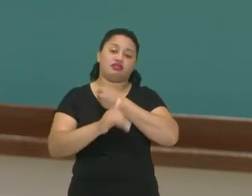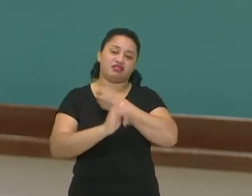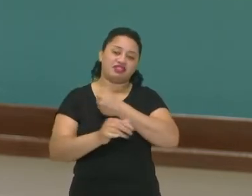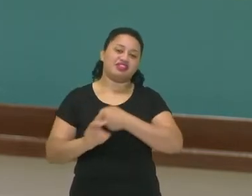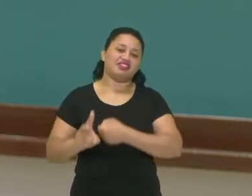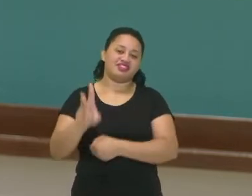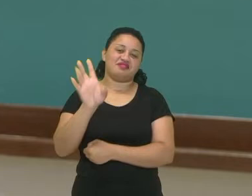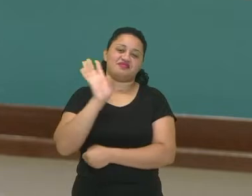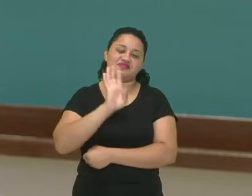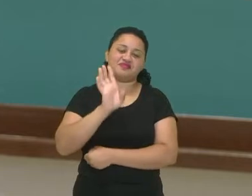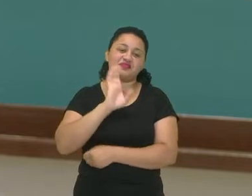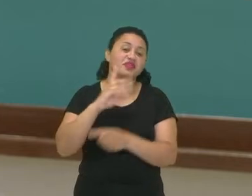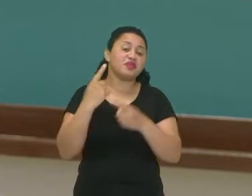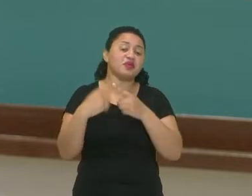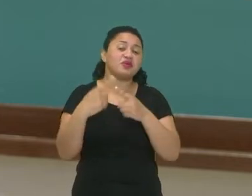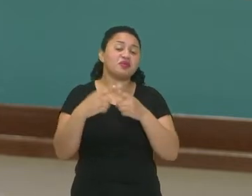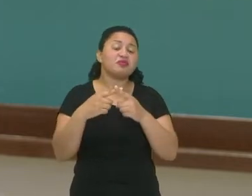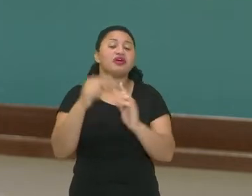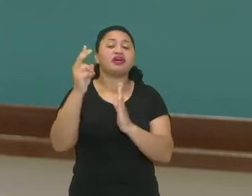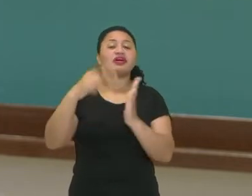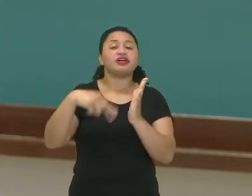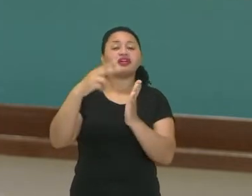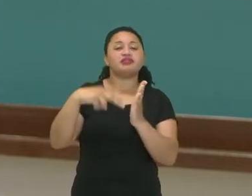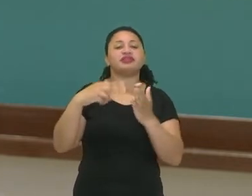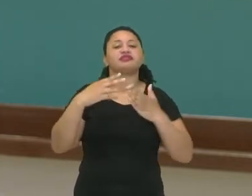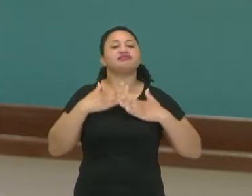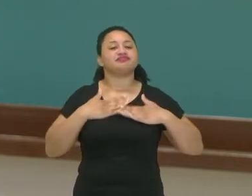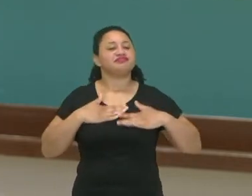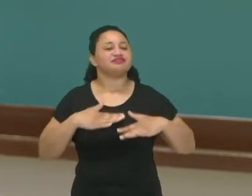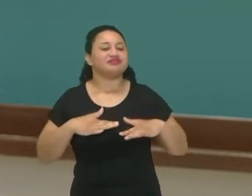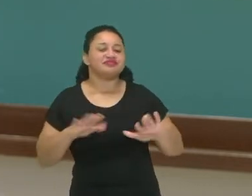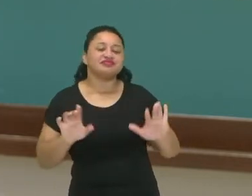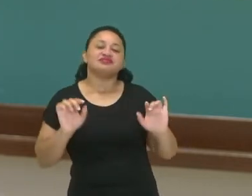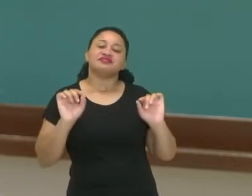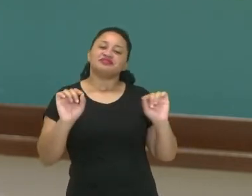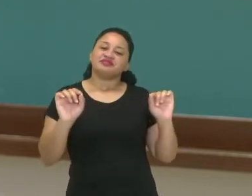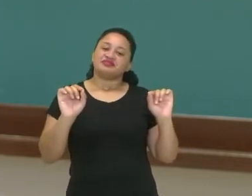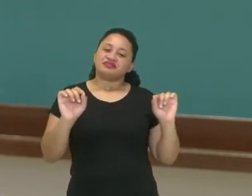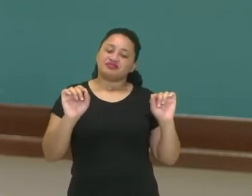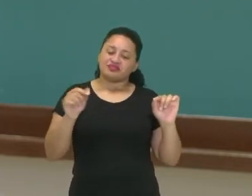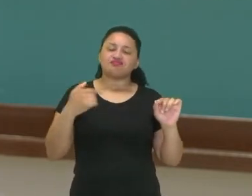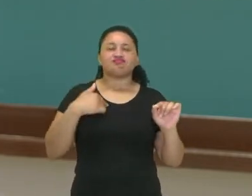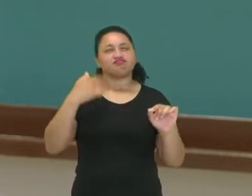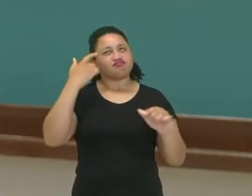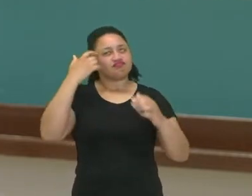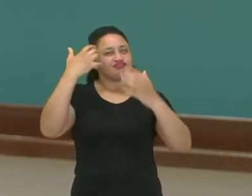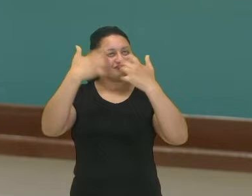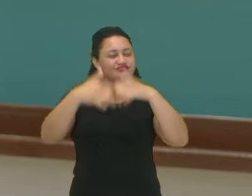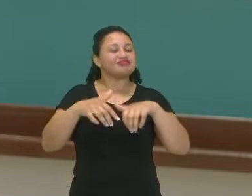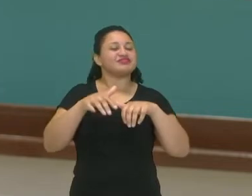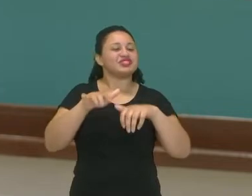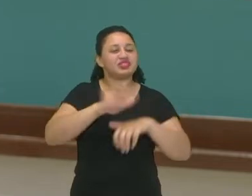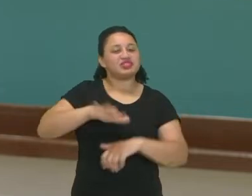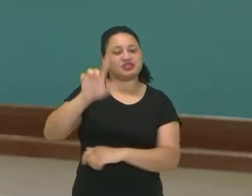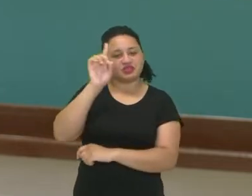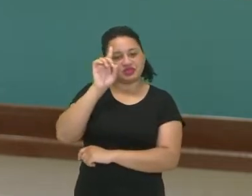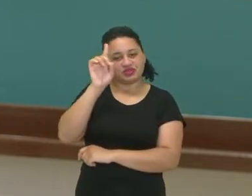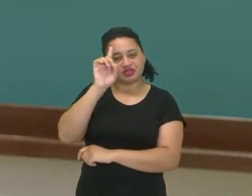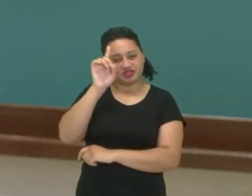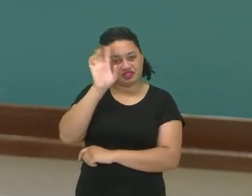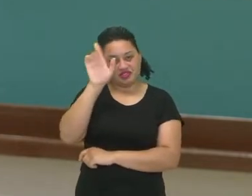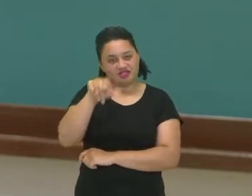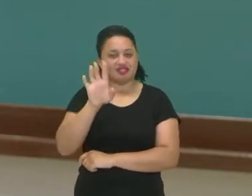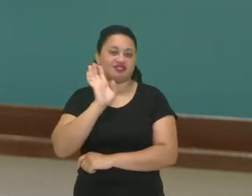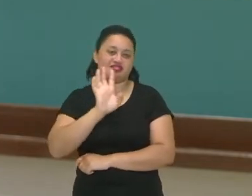muito legal, porque é uma leitura sempre mais tranquila, faz uma reflexão sobre um assunto cotidiano. E isso que é o